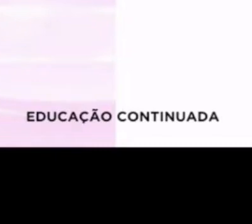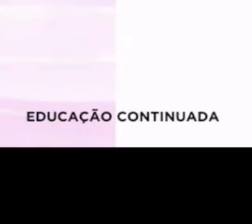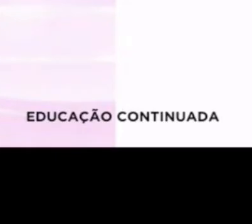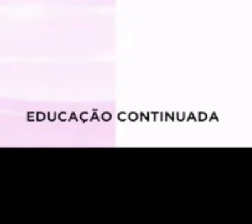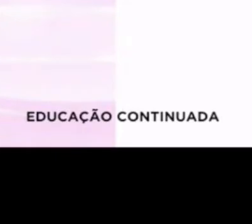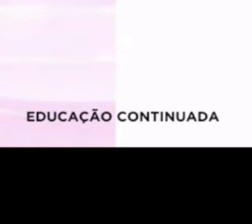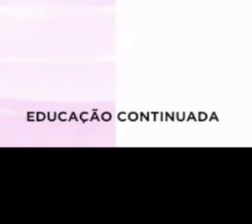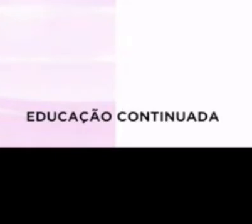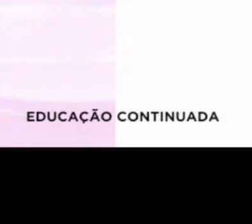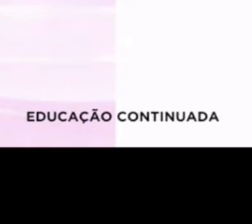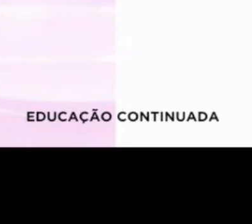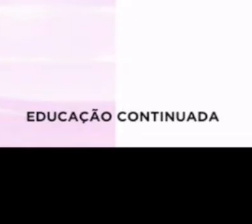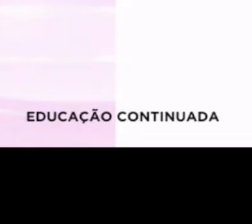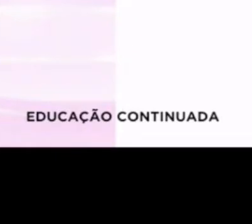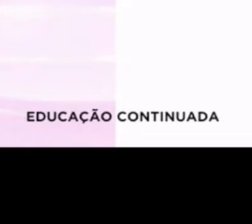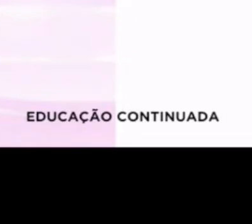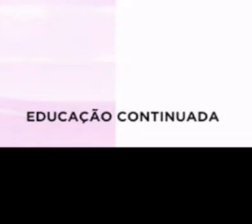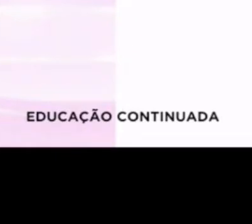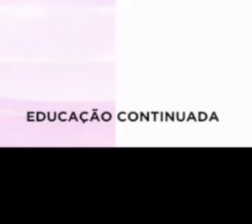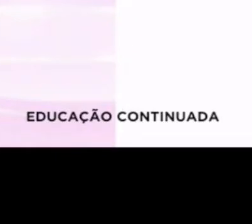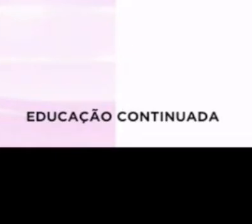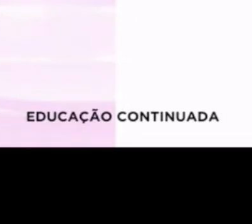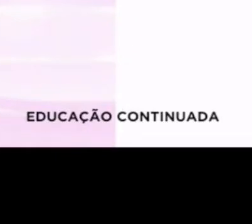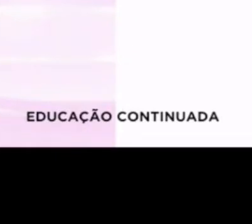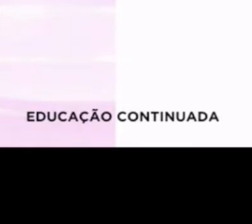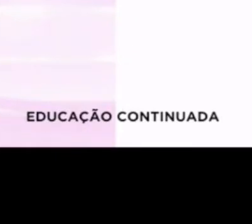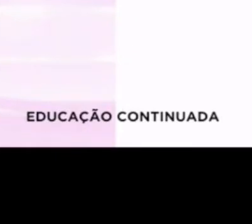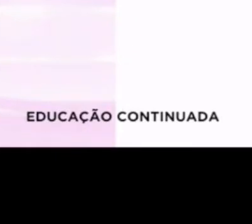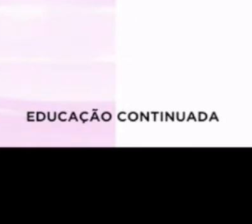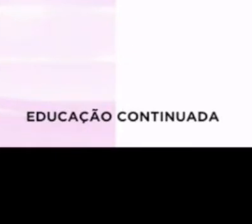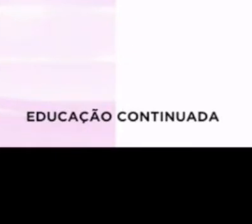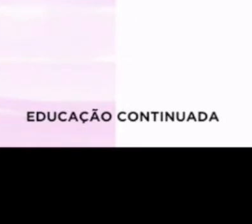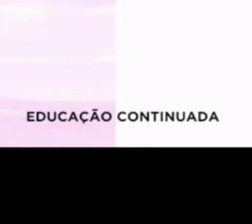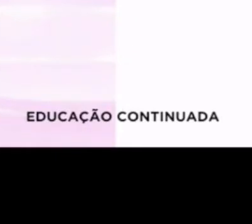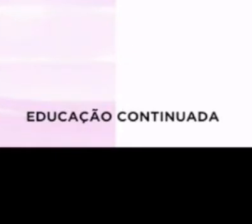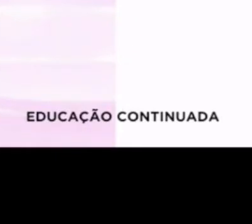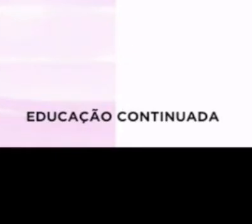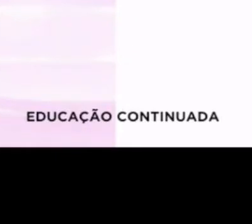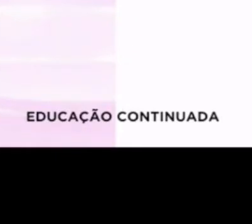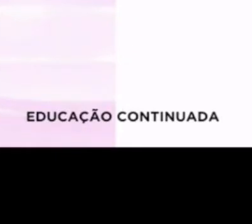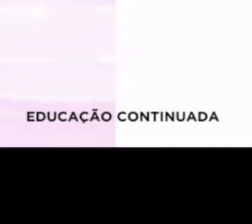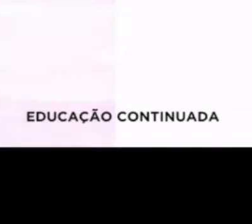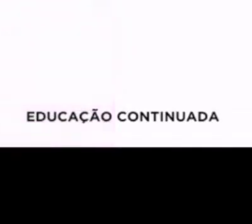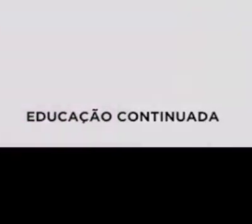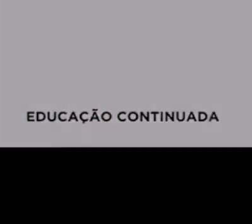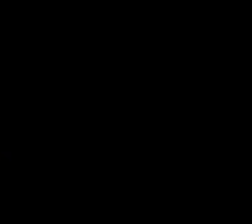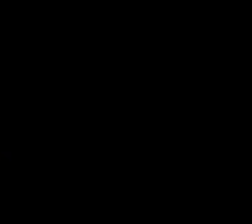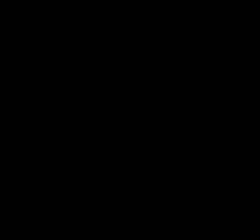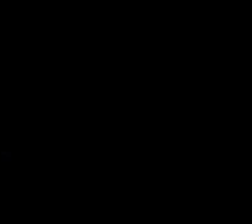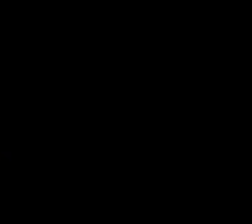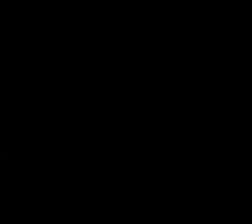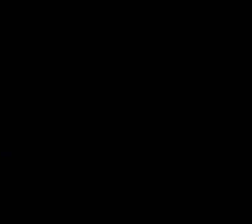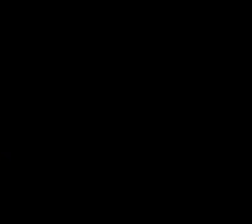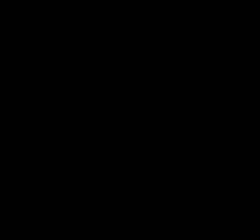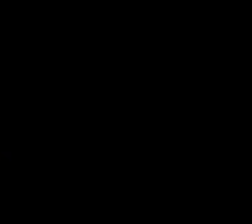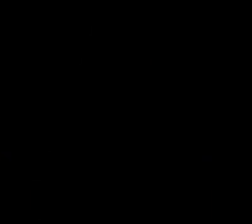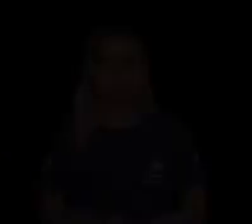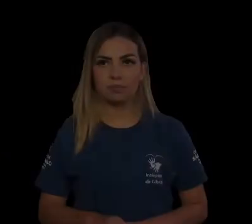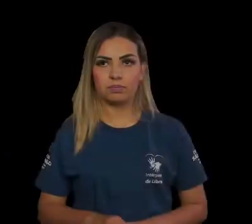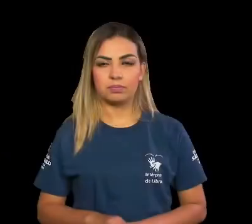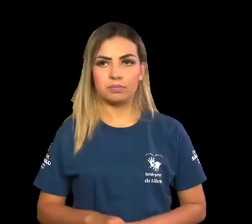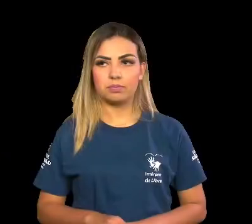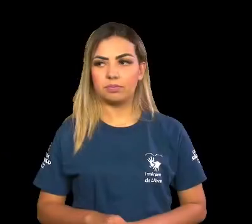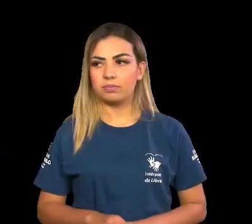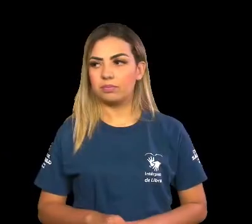community. We are not divided by countries, we are one global community. As semanas